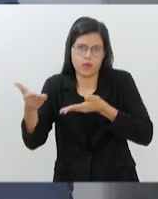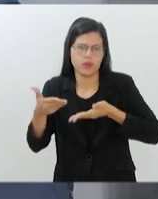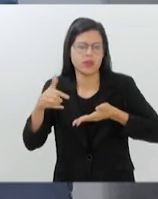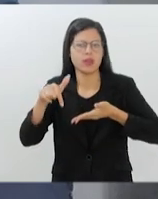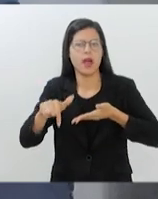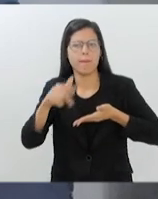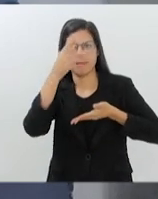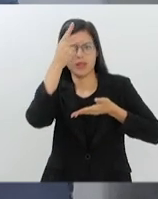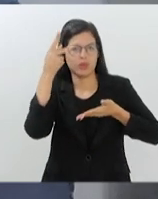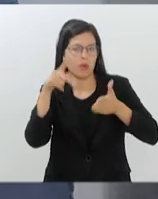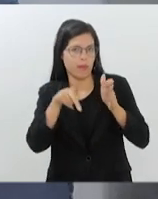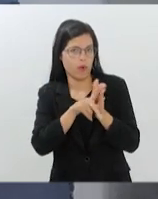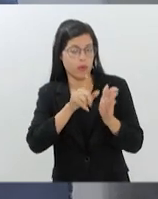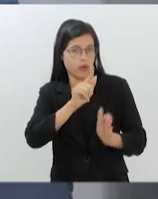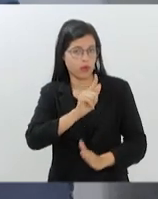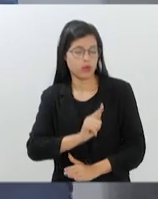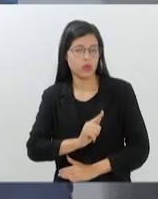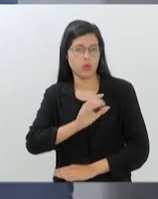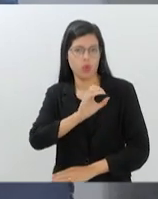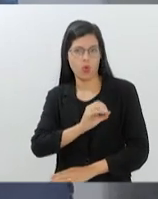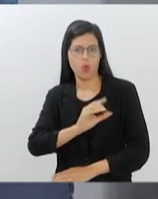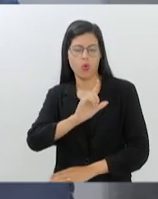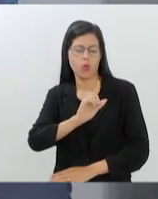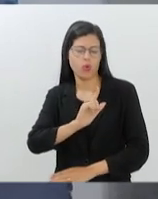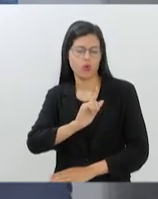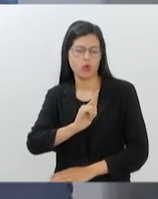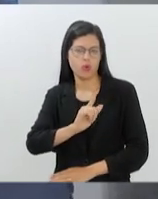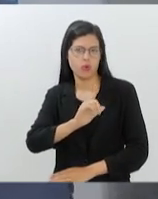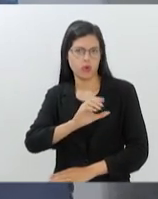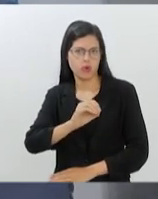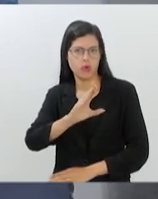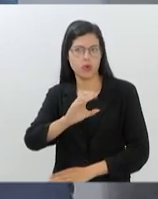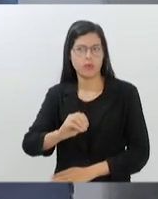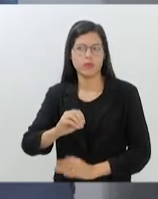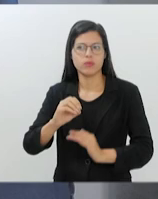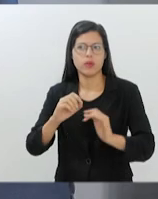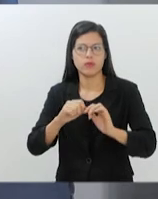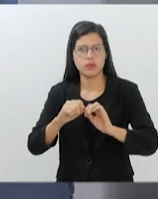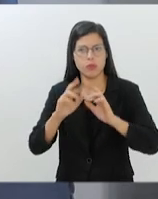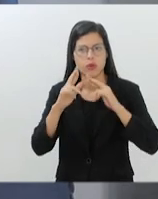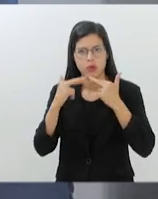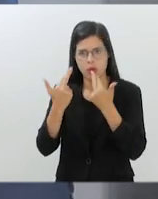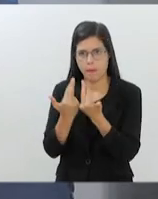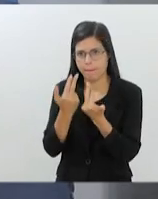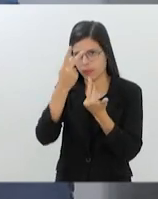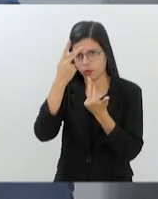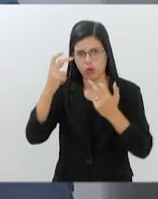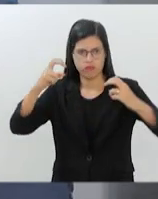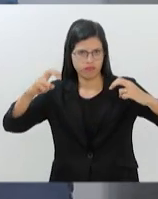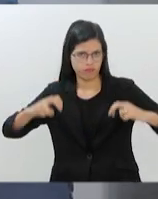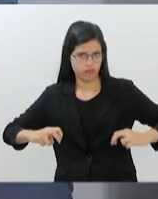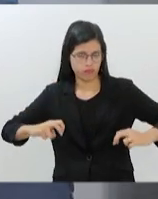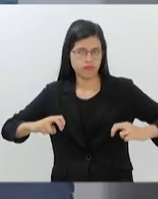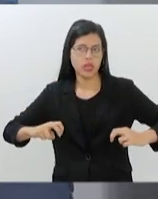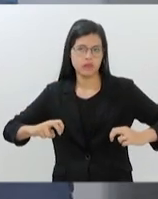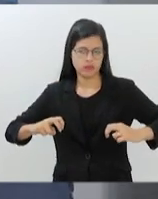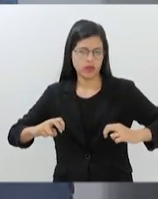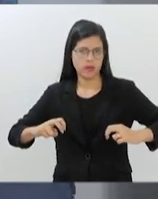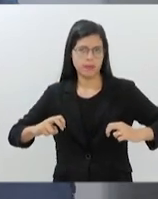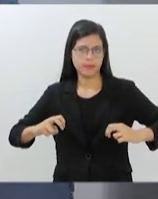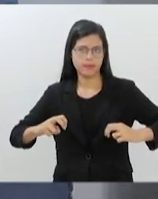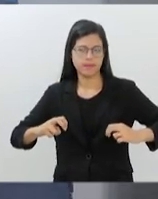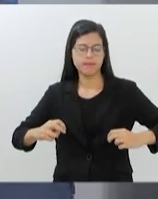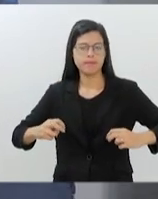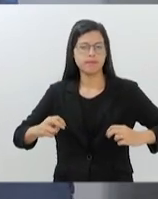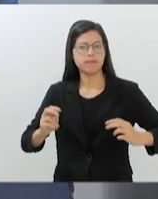do grupo Globo e vamos fazer uma caração com a senhora aqui na próxima sessão vai sentar alguém do grupo Globo aqui e vai sentar a senhora e